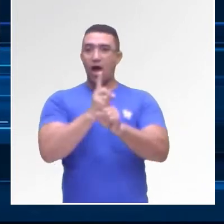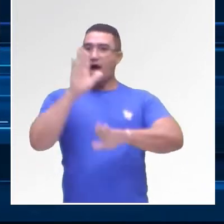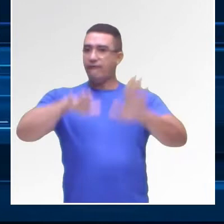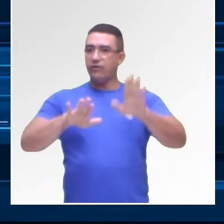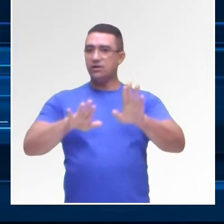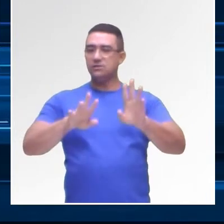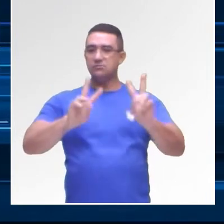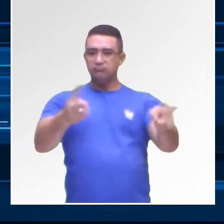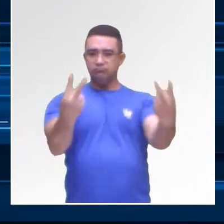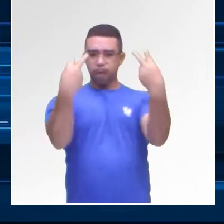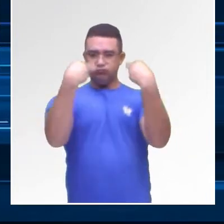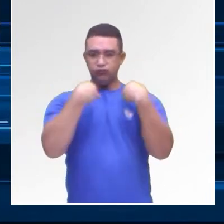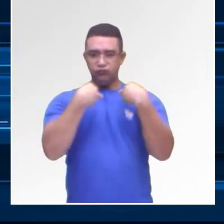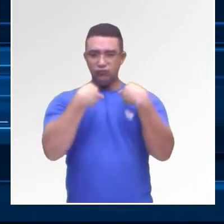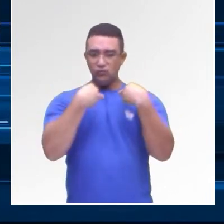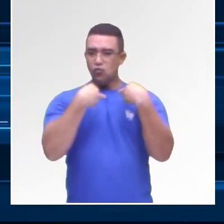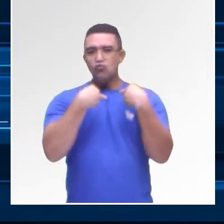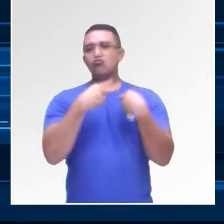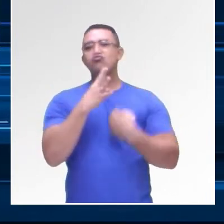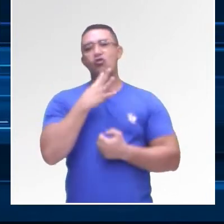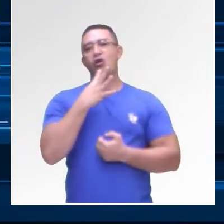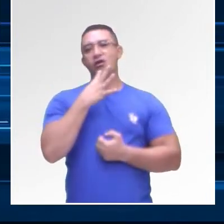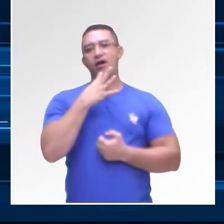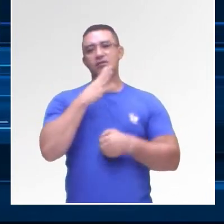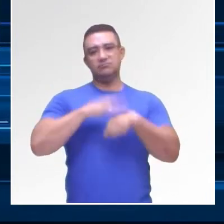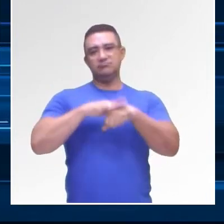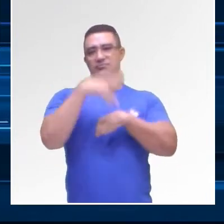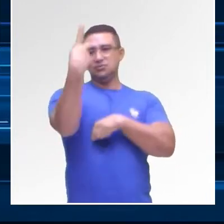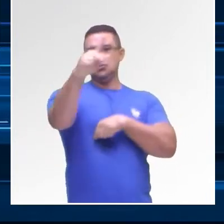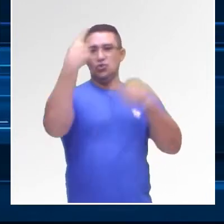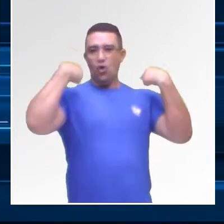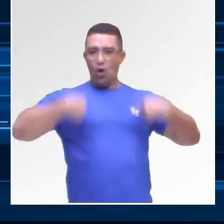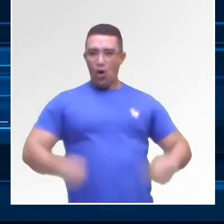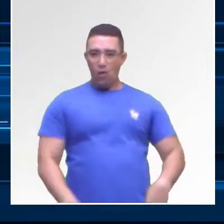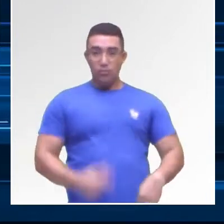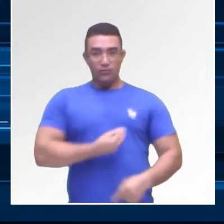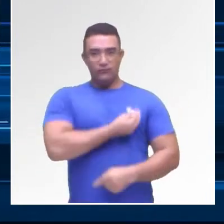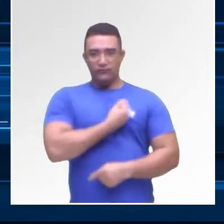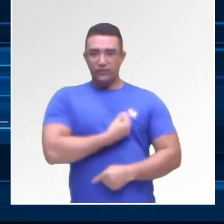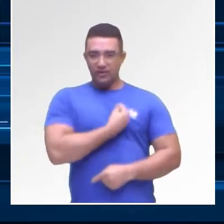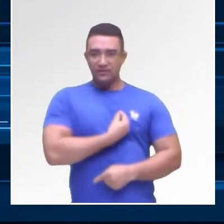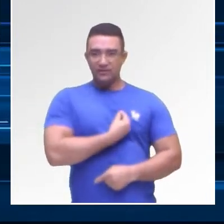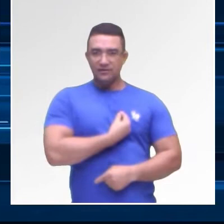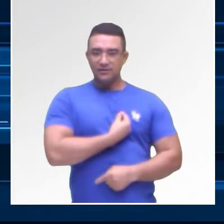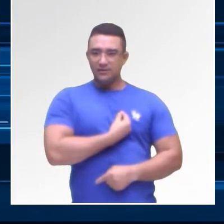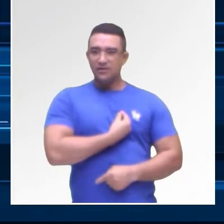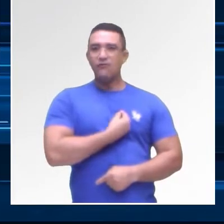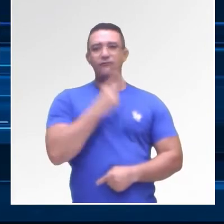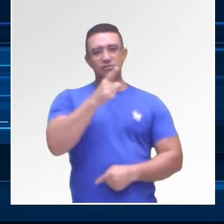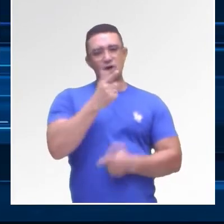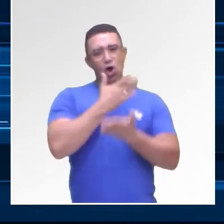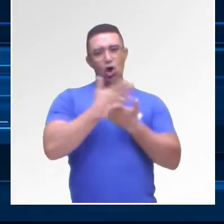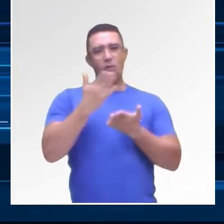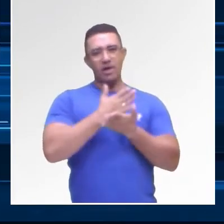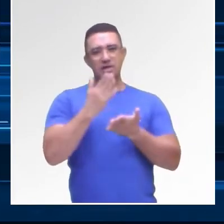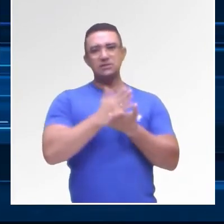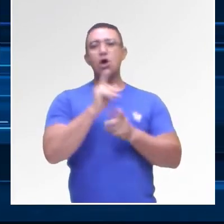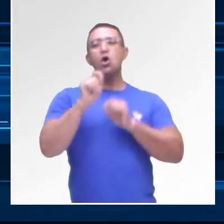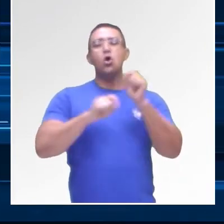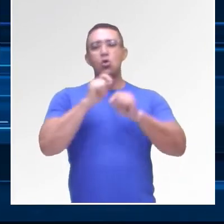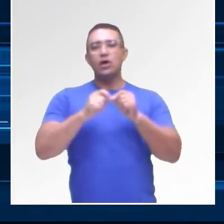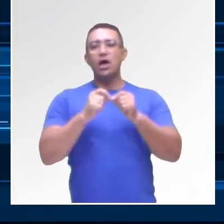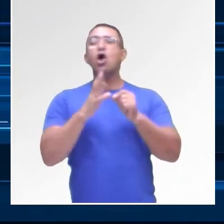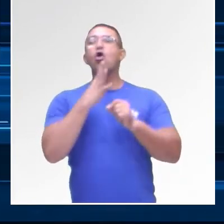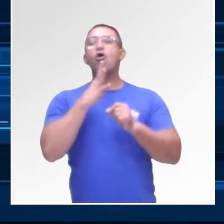totalmente, quando você parte em busca de uma aventura, você então explora os seus limites, você explora as